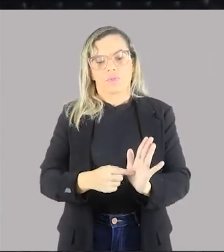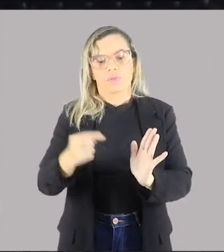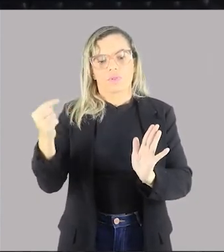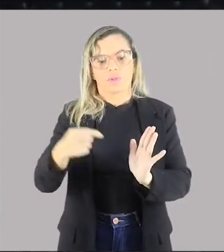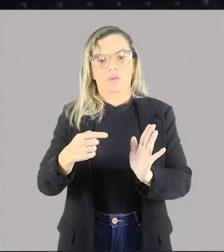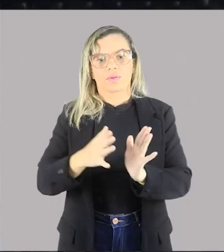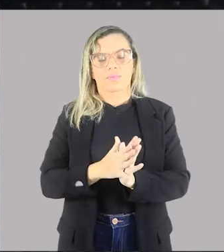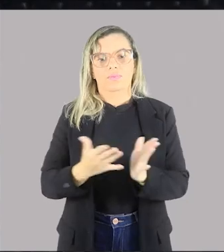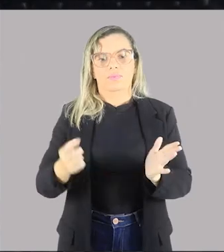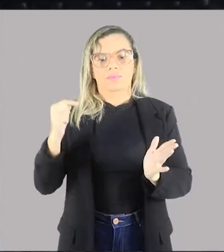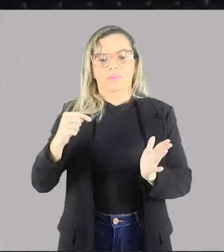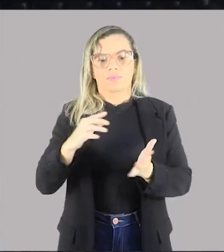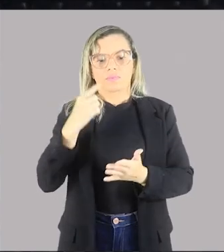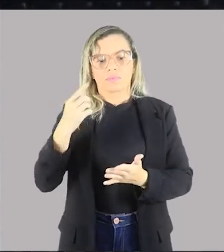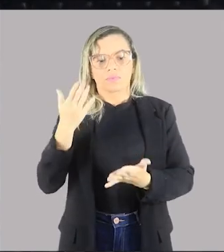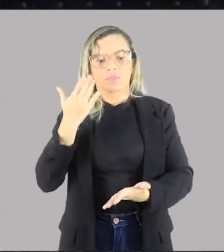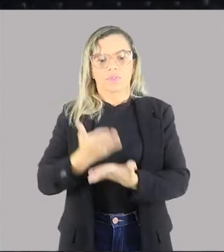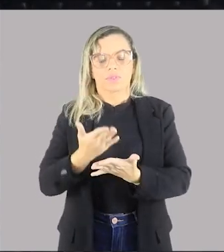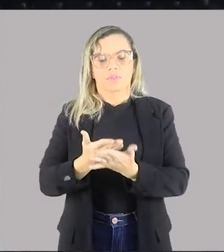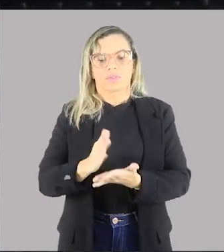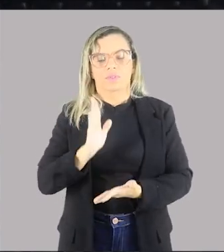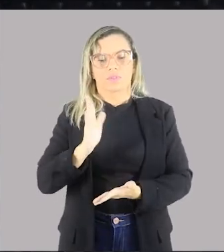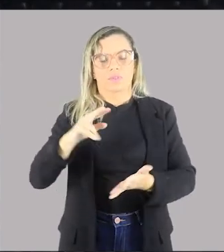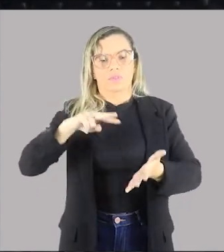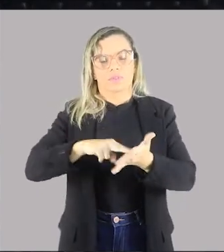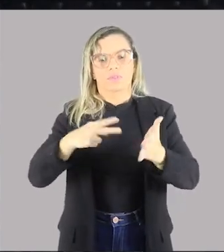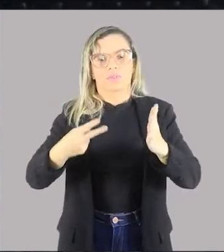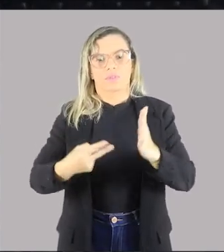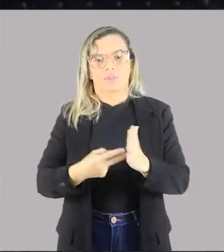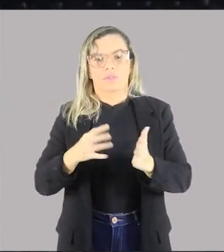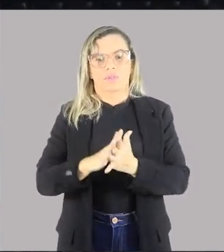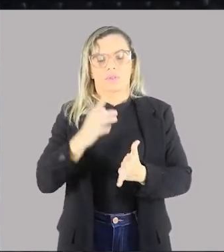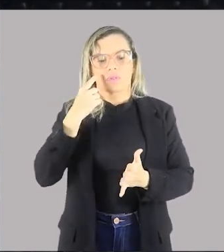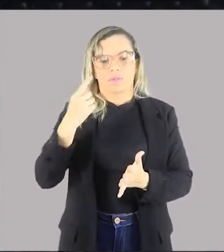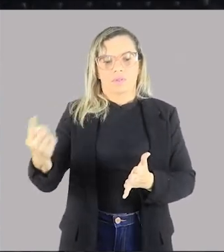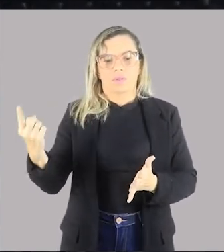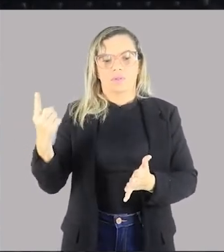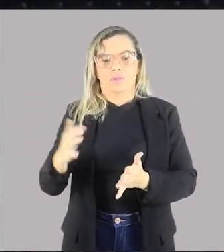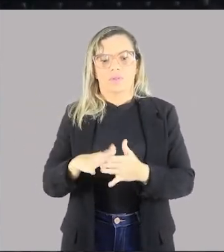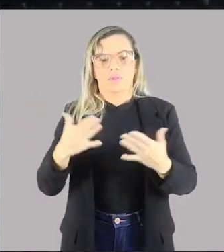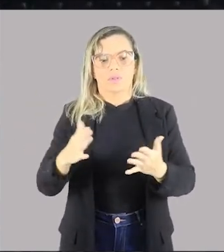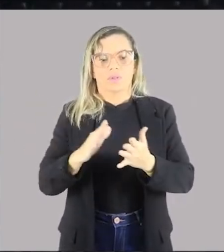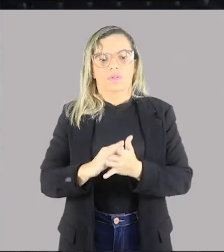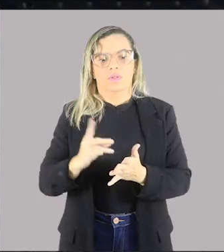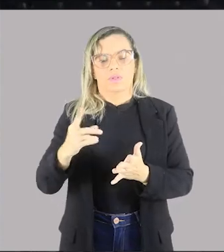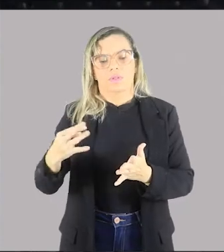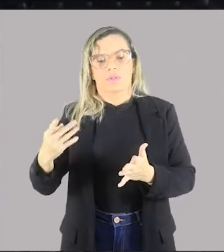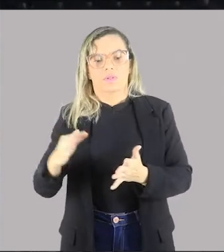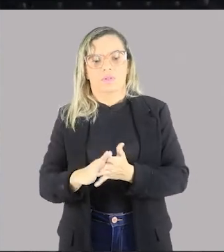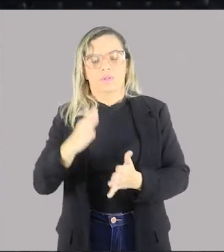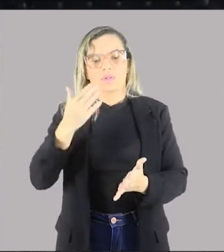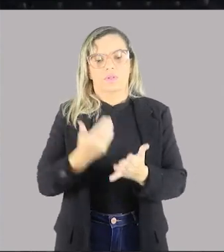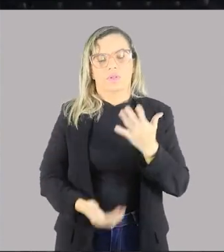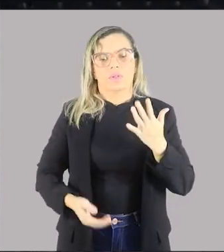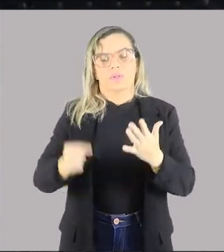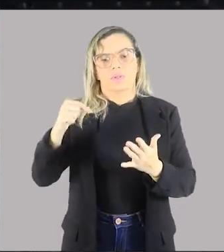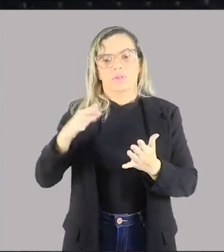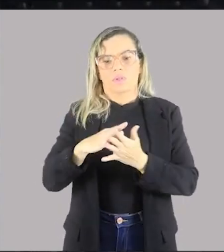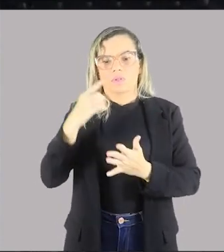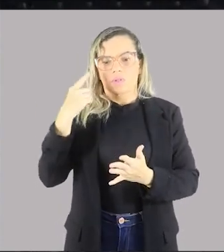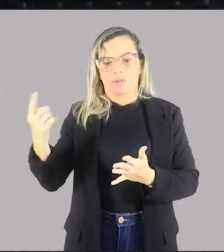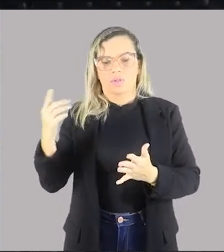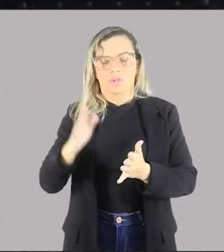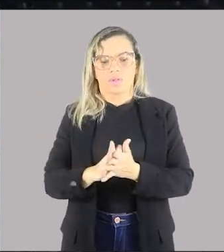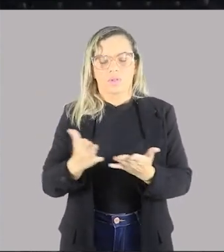já estudamos, e, nesse sentido, é importante que se observe que essa destituição ocorrerá com as infrações